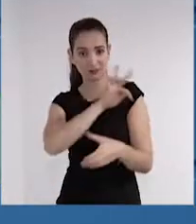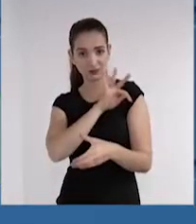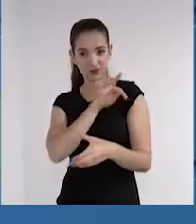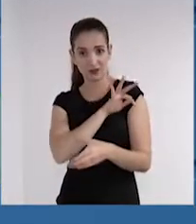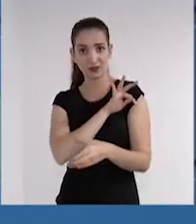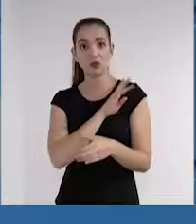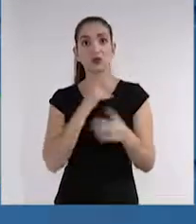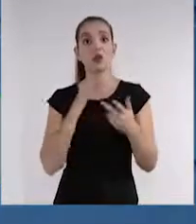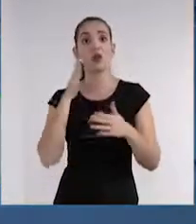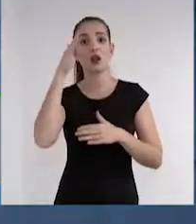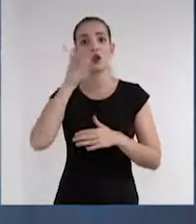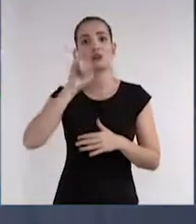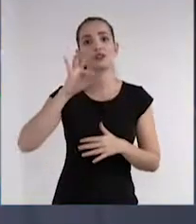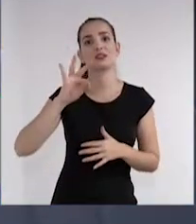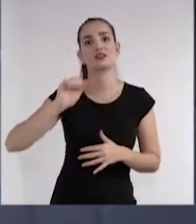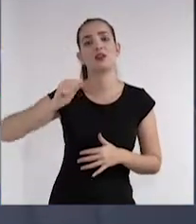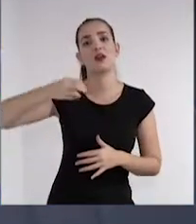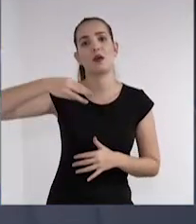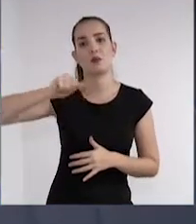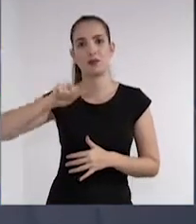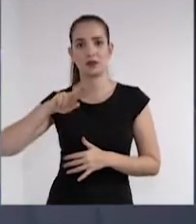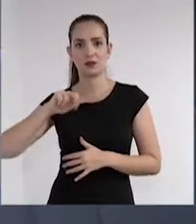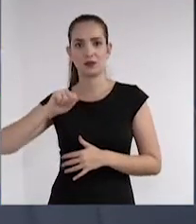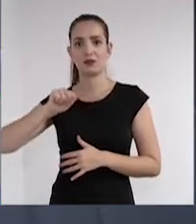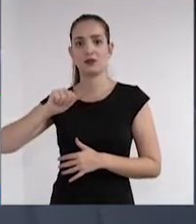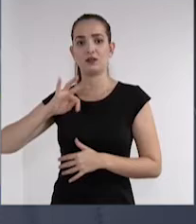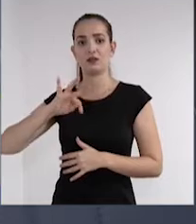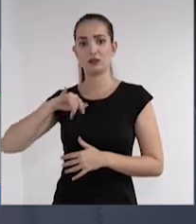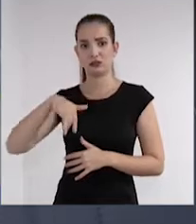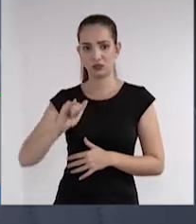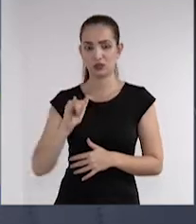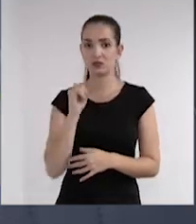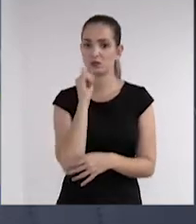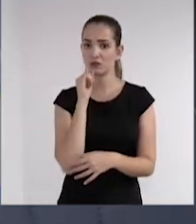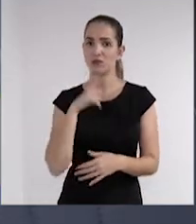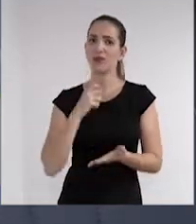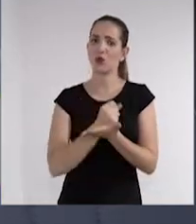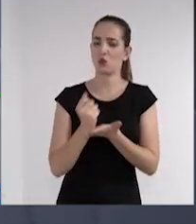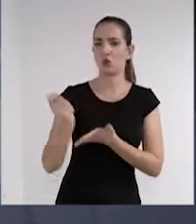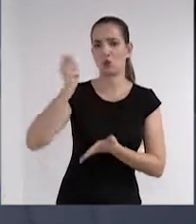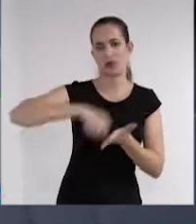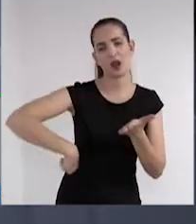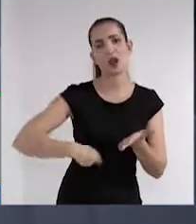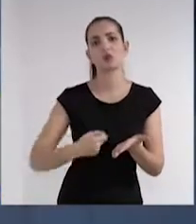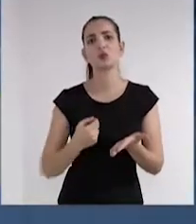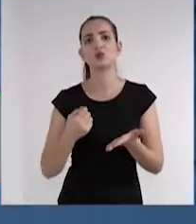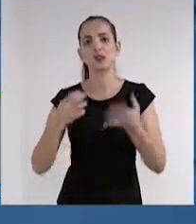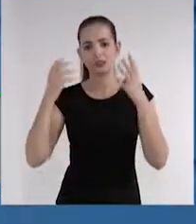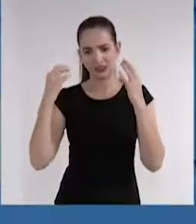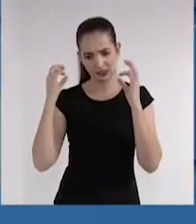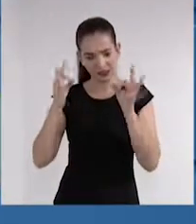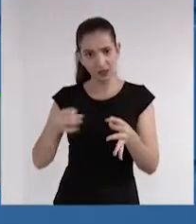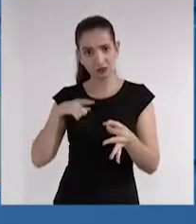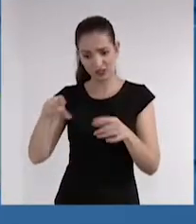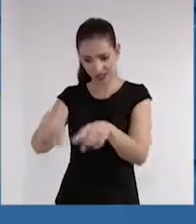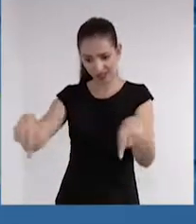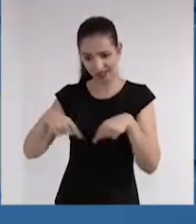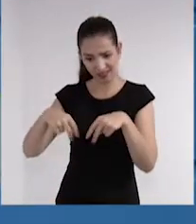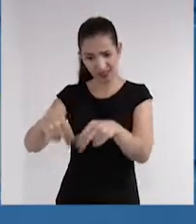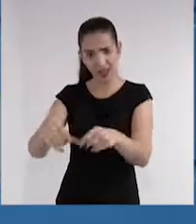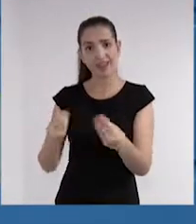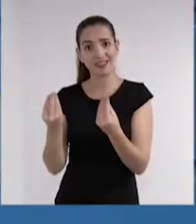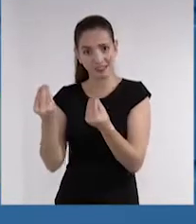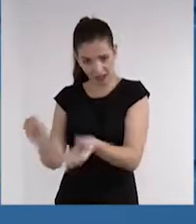vamos de sítio em sítio. O senhor recebeu isso do INCRA? Recebi. E recebe com contrato. Não pode vender, não pode alugar, não pode